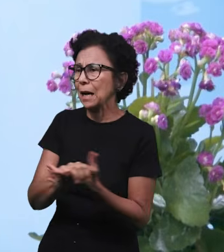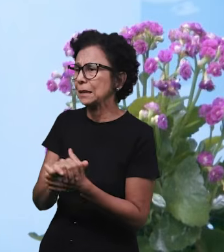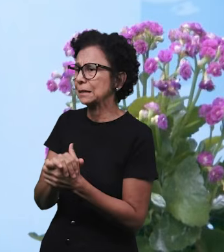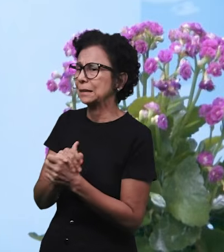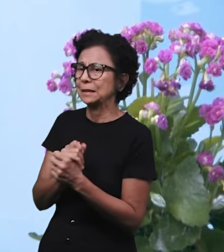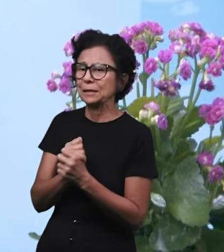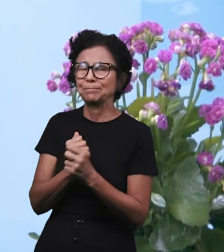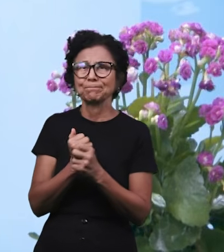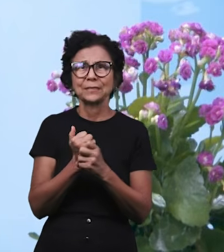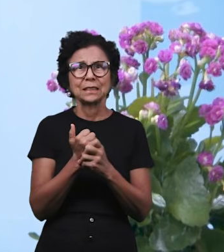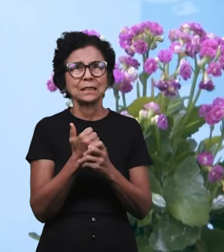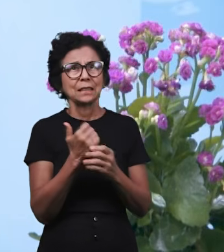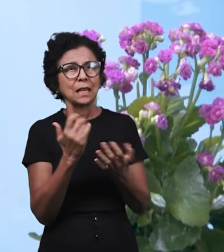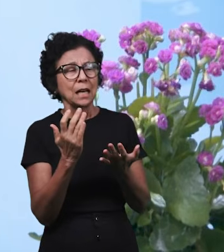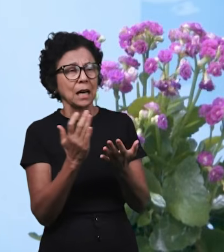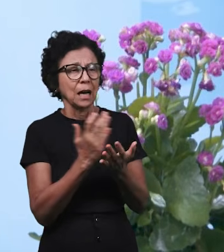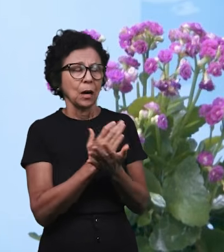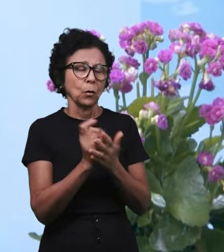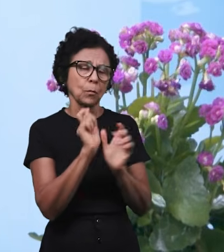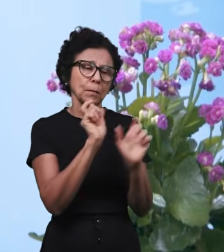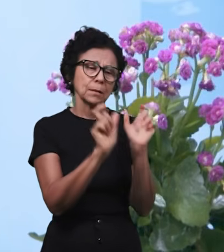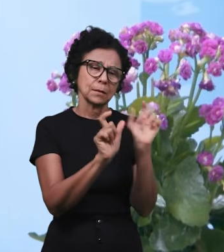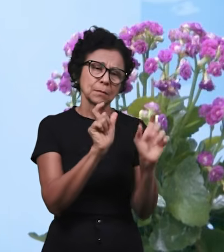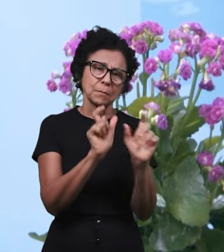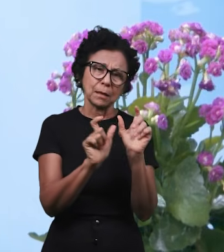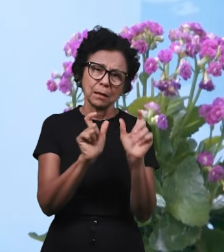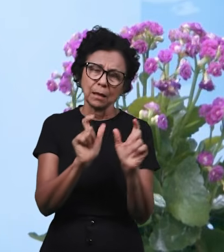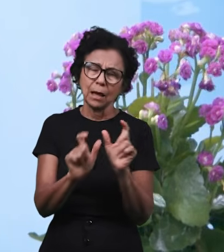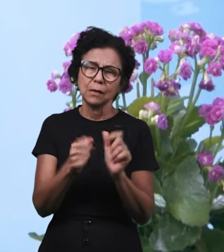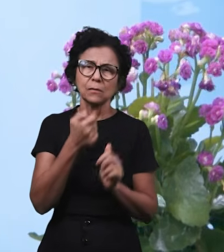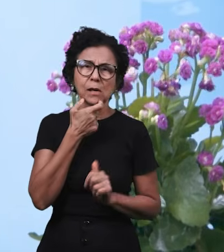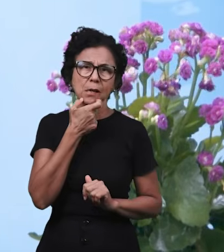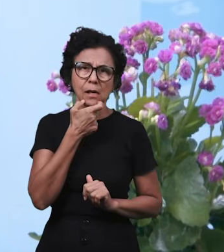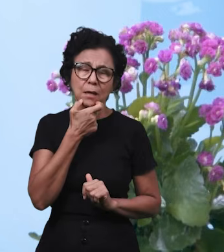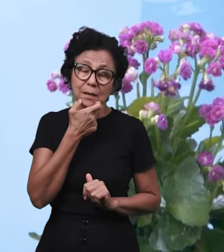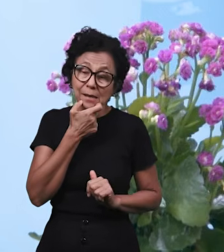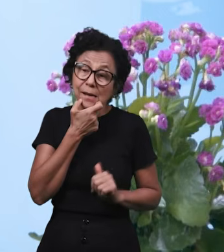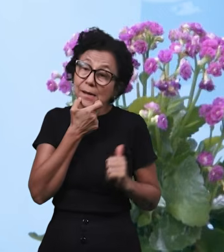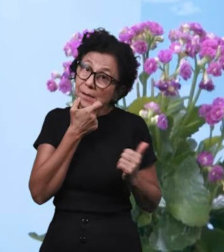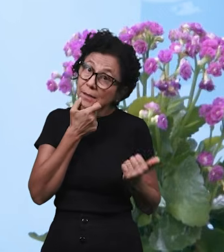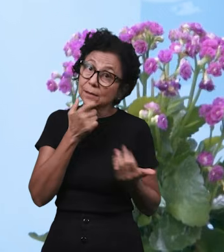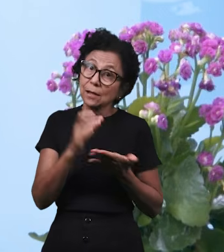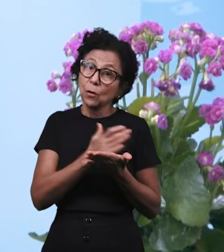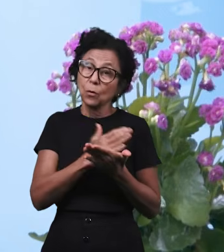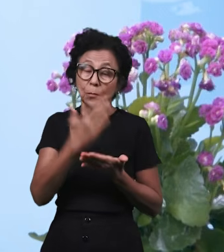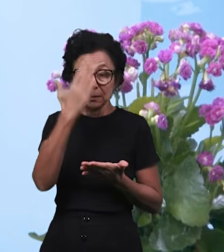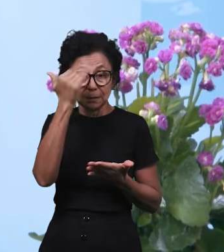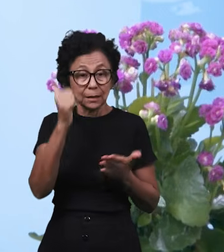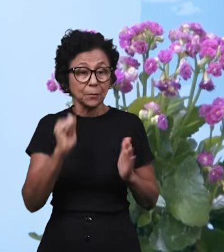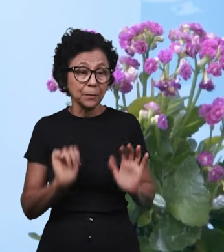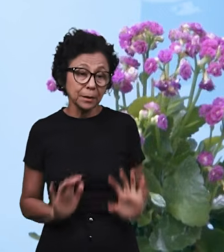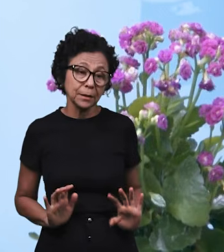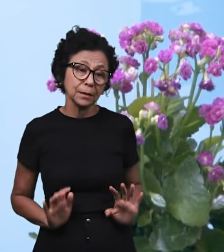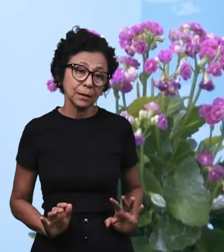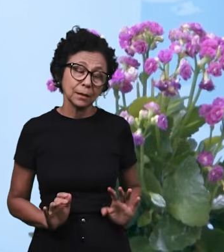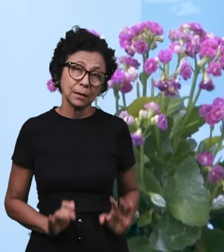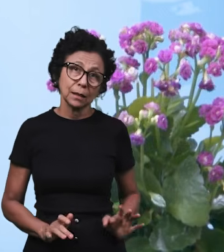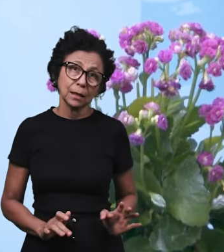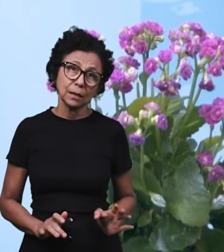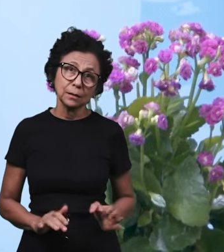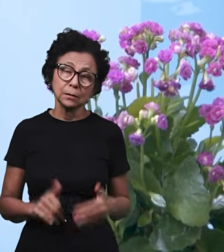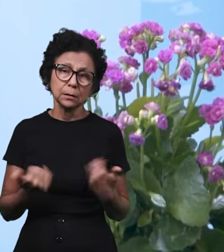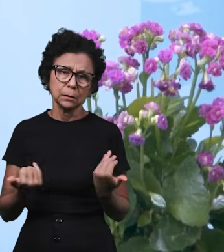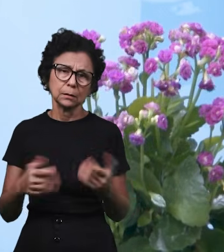algumas frases, né, algumas palavras daquele idioma, é aquilo que acontece com o surdo. O surdo conhece